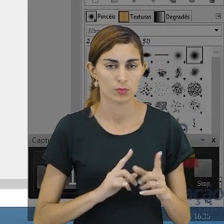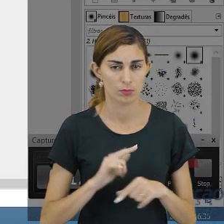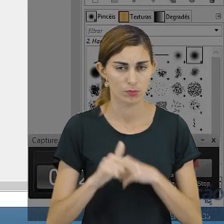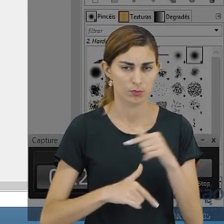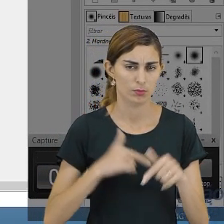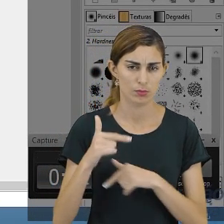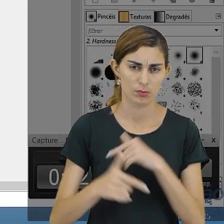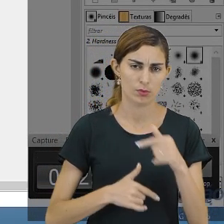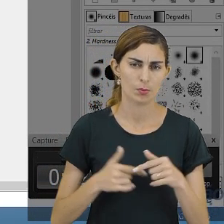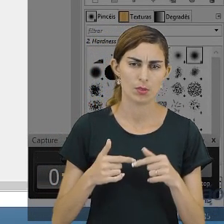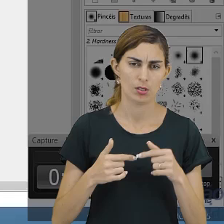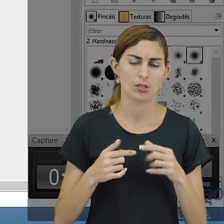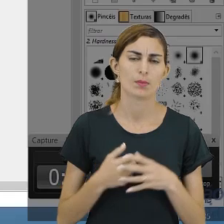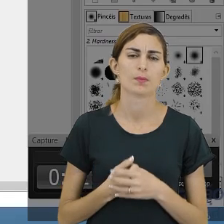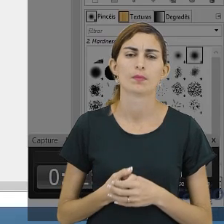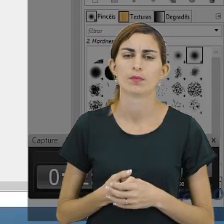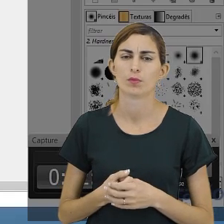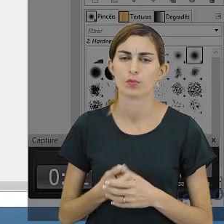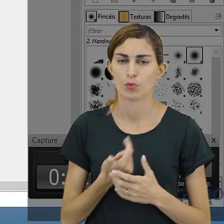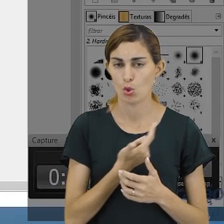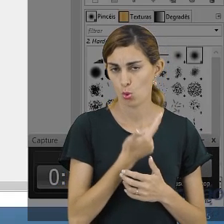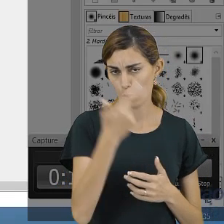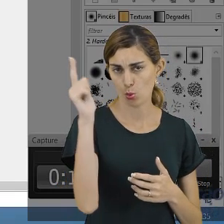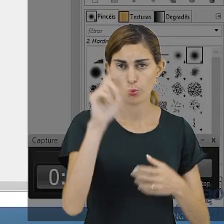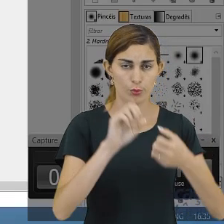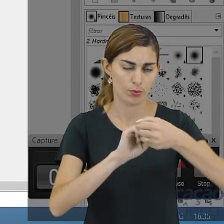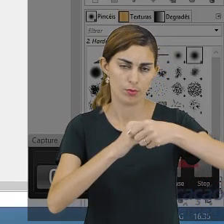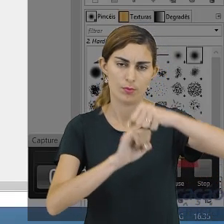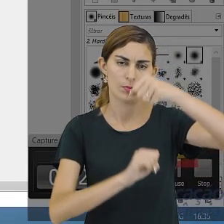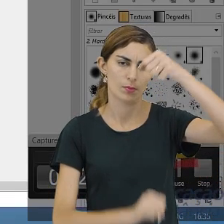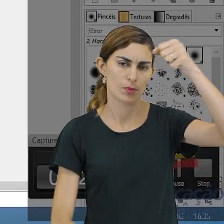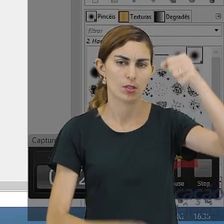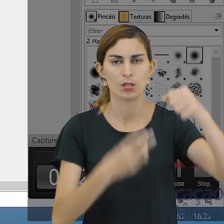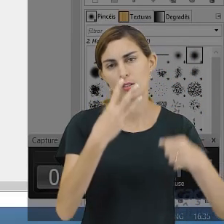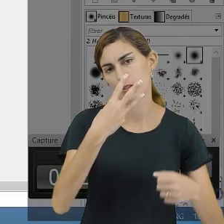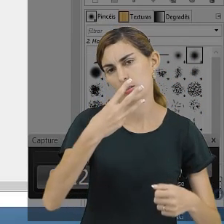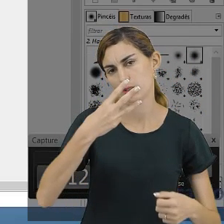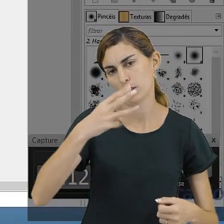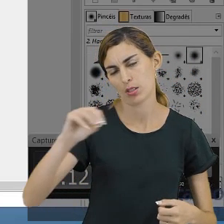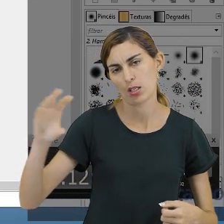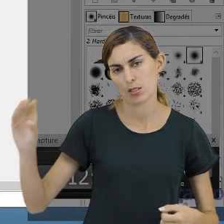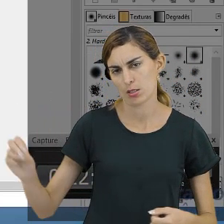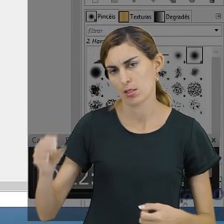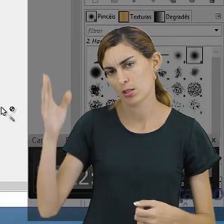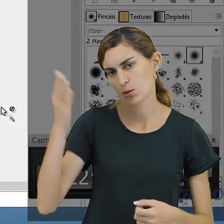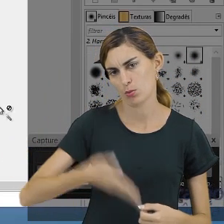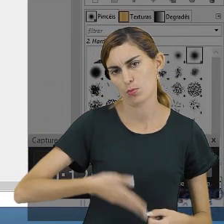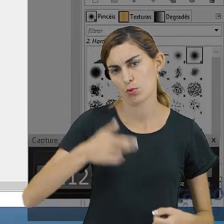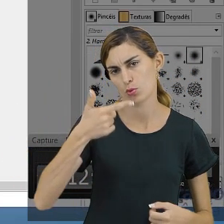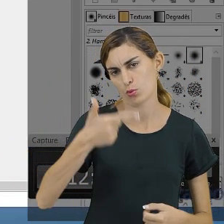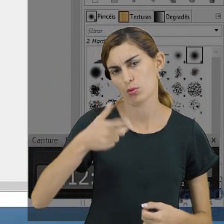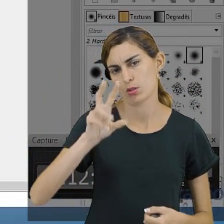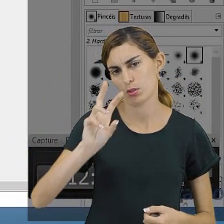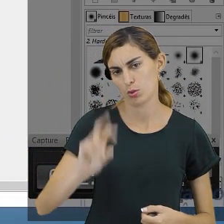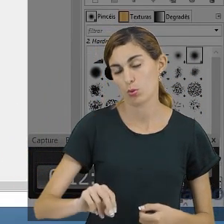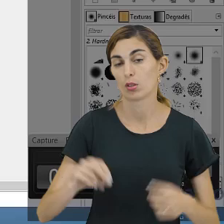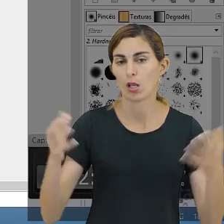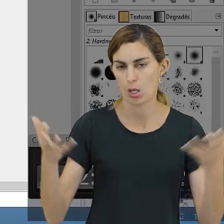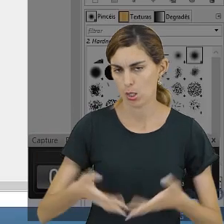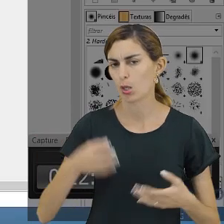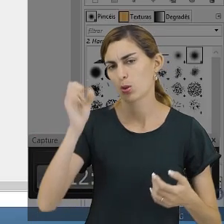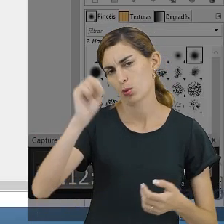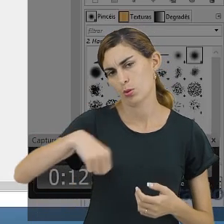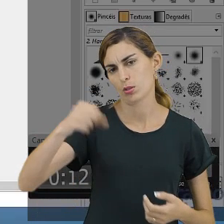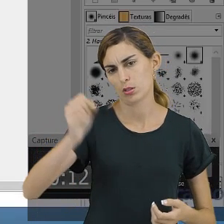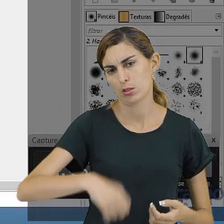e nós vamos trabalhar agora com o outro banner, o banner de 300 por 250. Aí agora sim